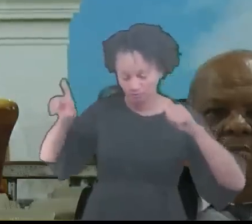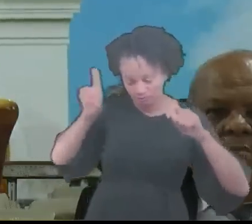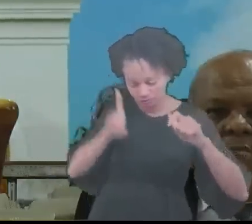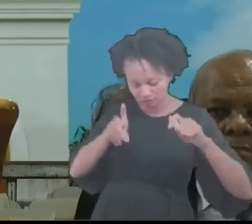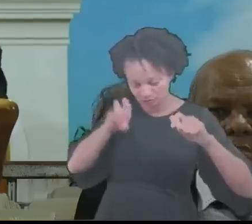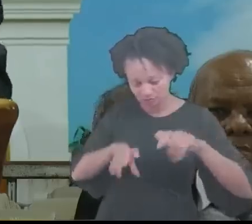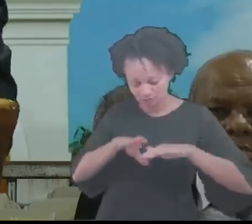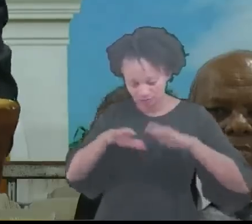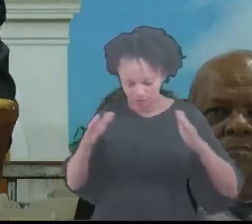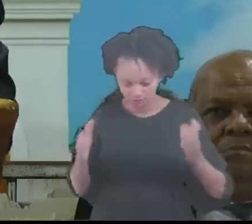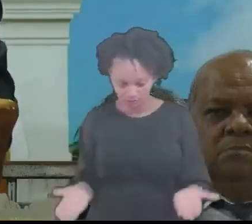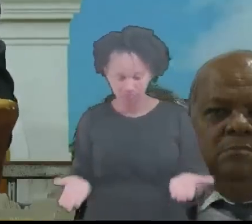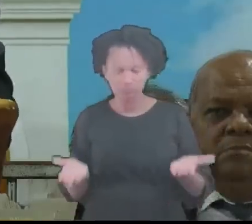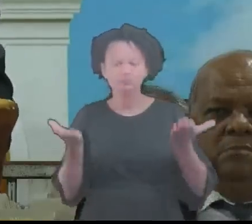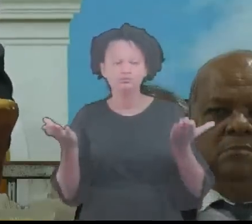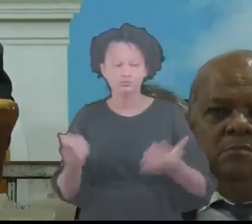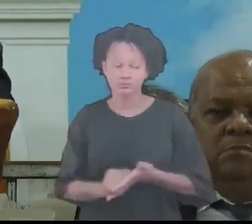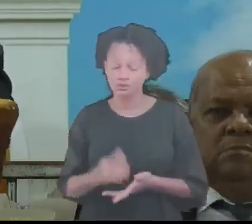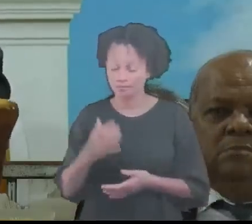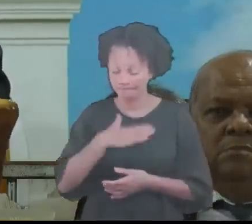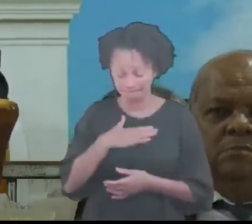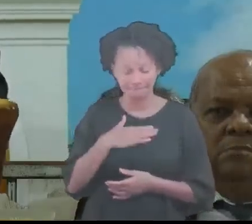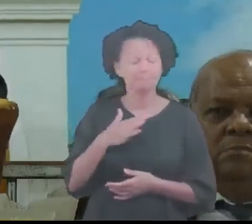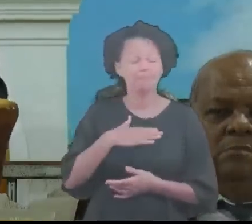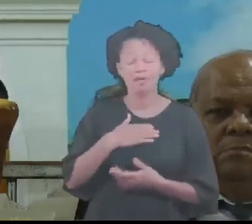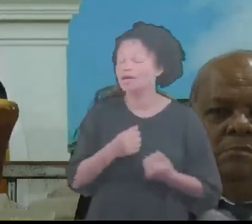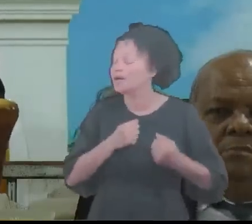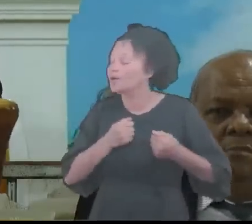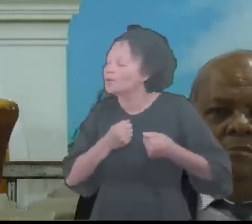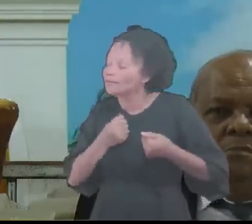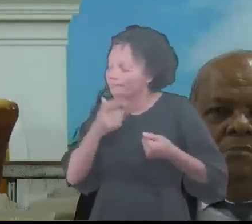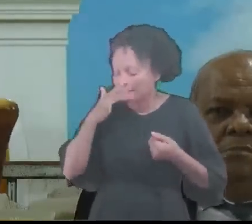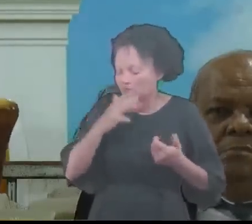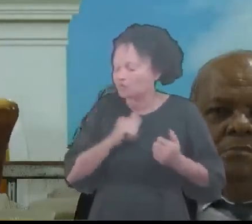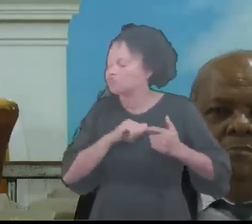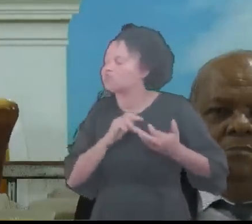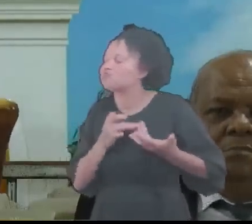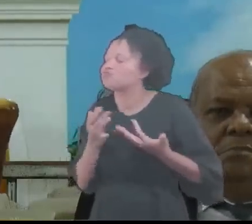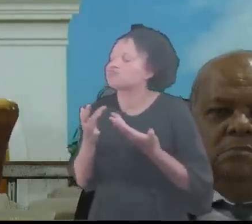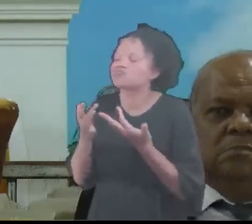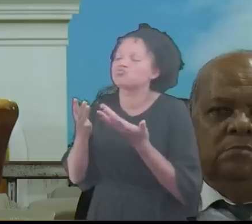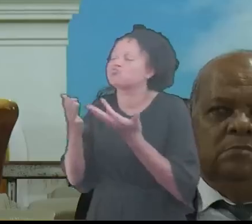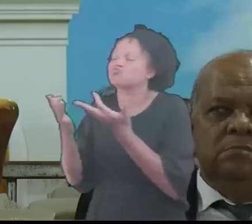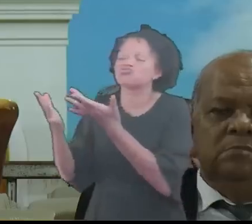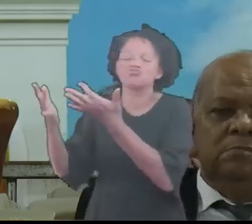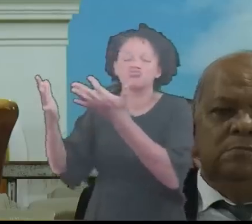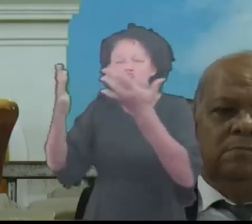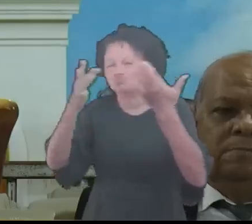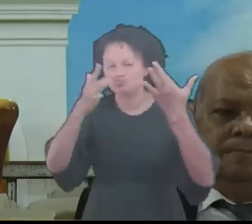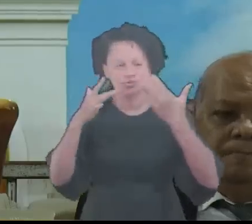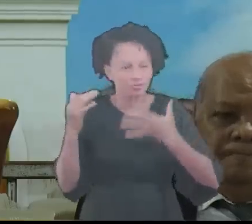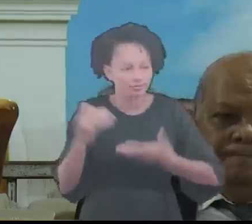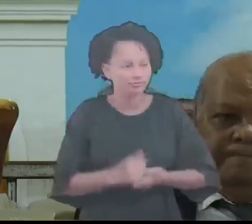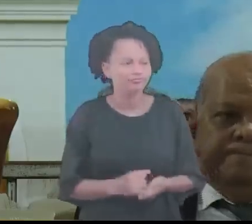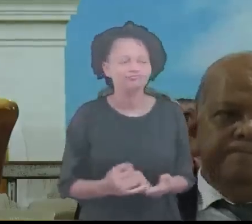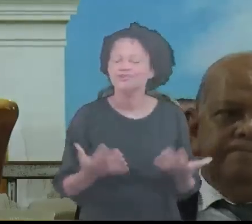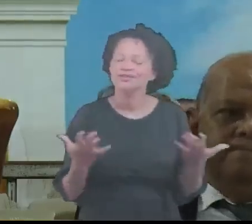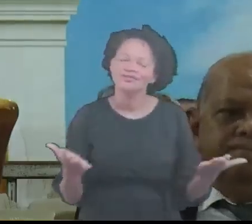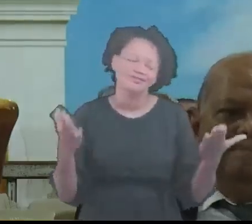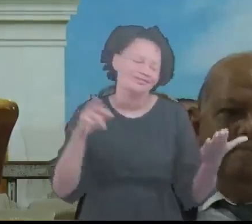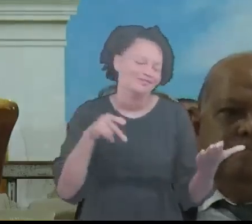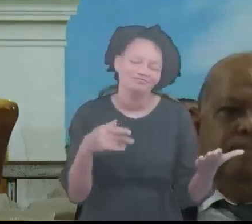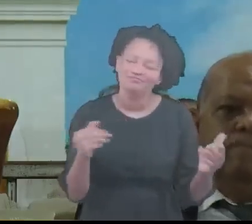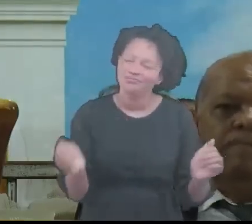mesa, o meu nardo exala o seu aroma. Oh, irmão, que